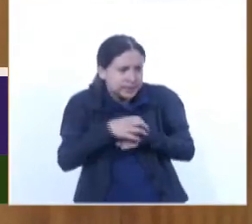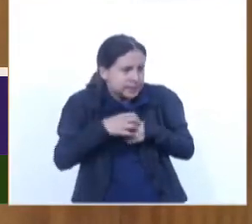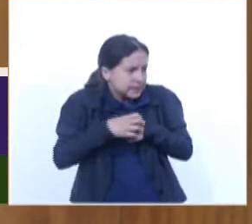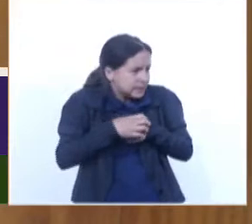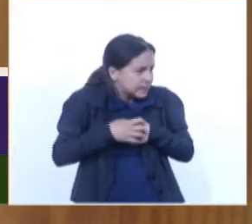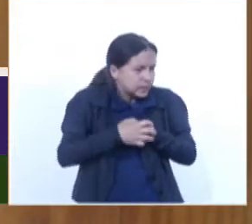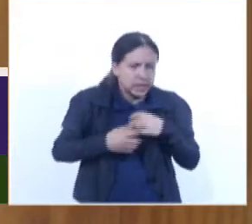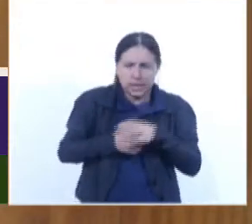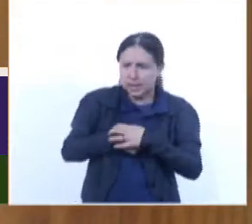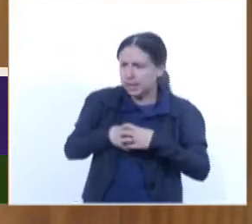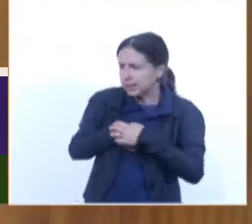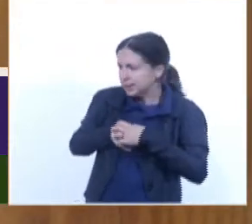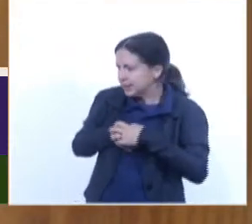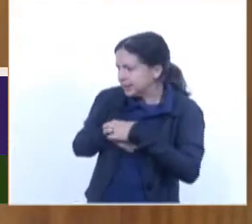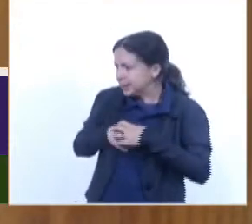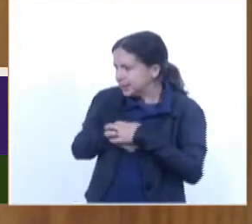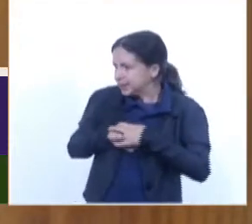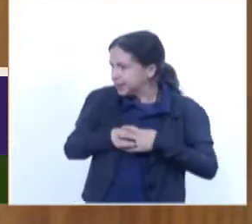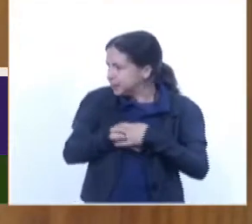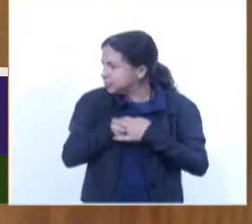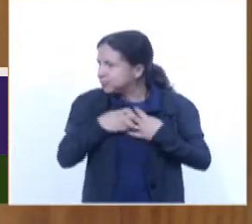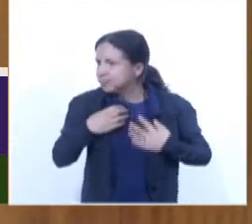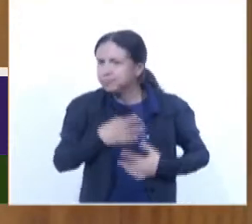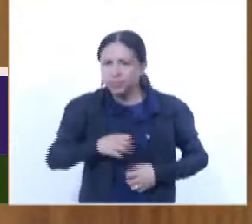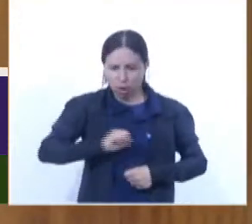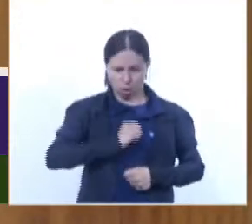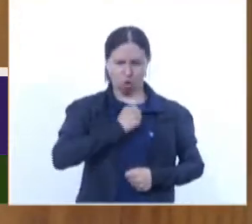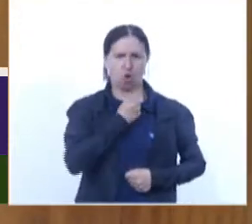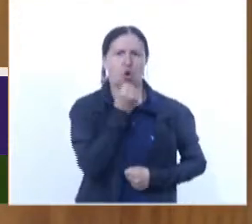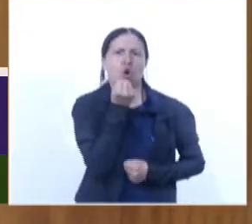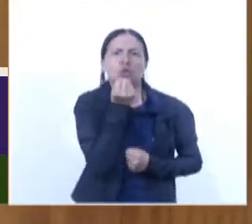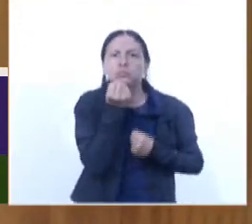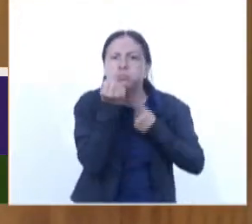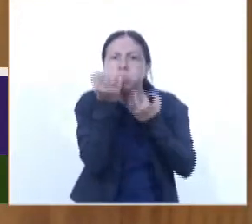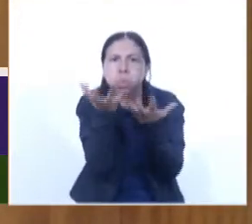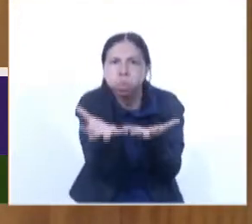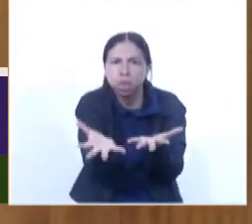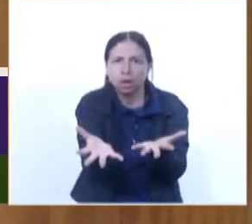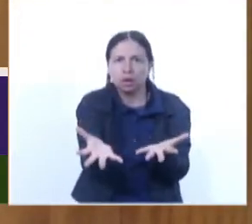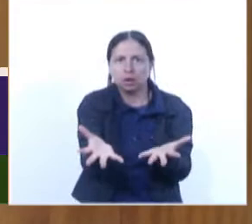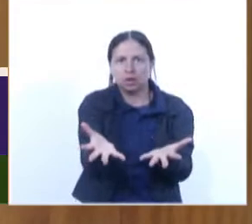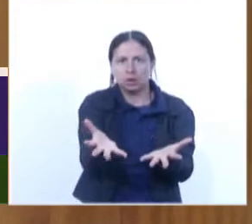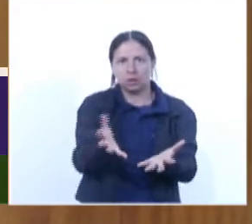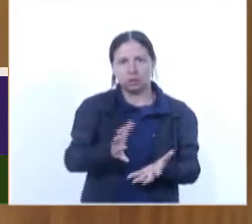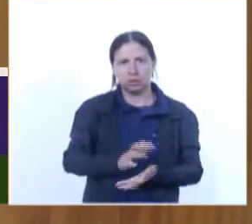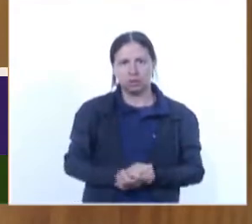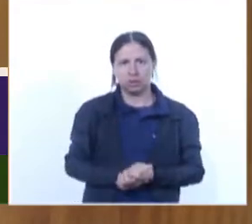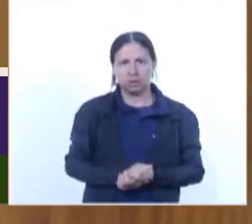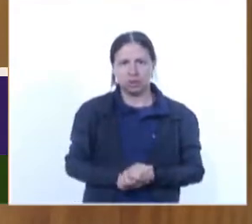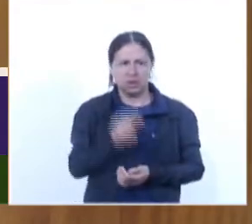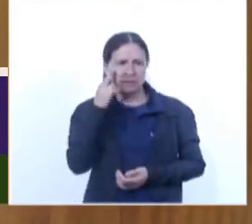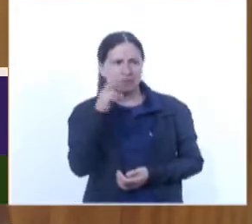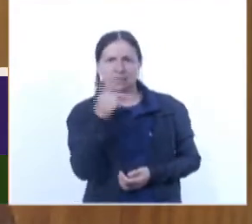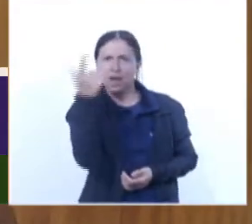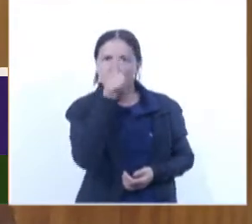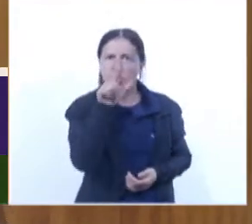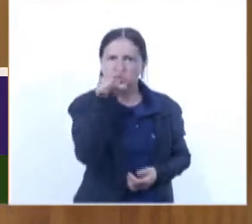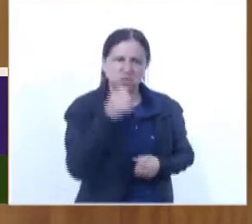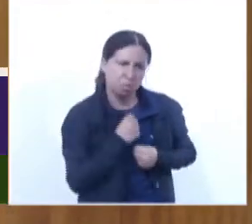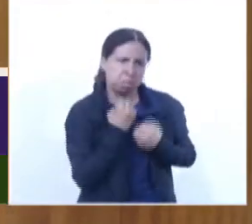Que ódio e precisar eliminar aquele ou aquela que fomenta em si um desejo não